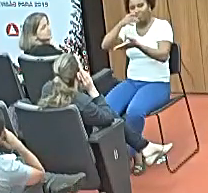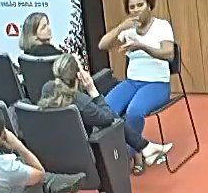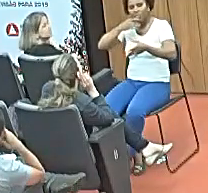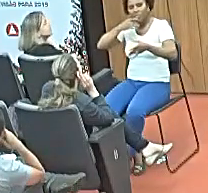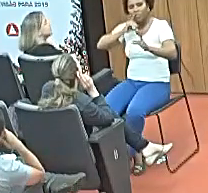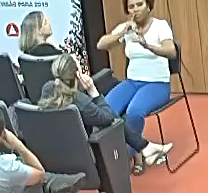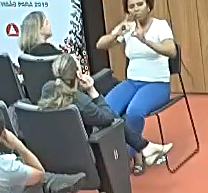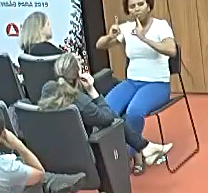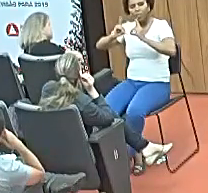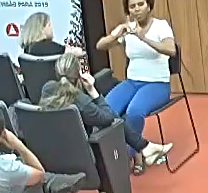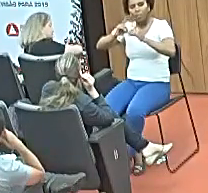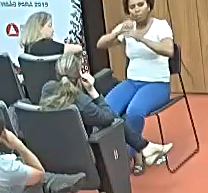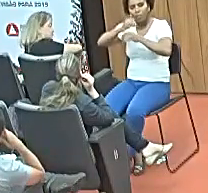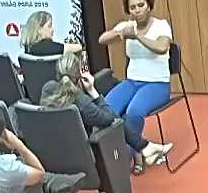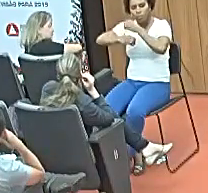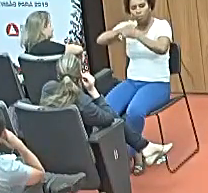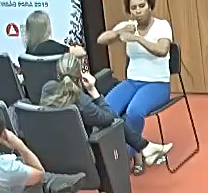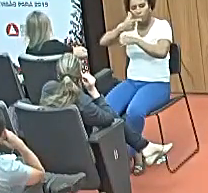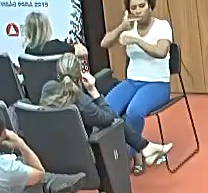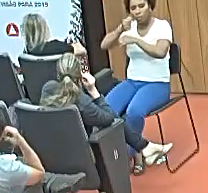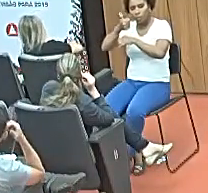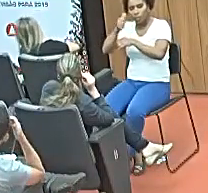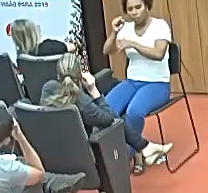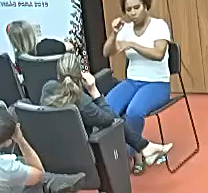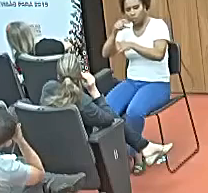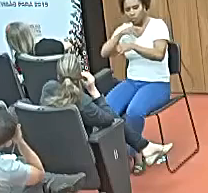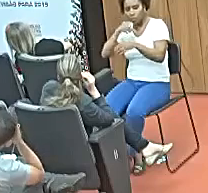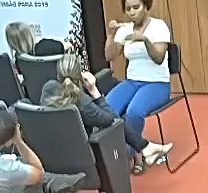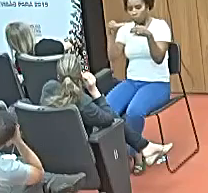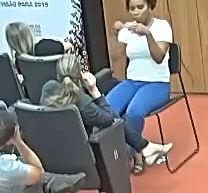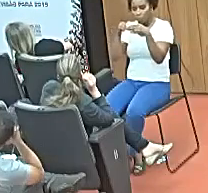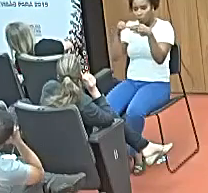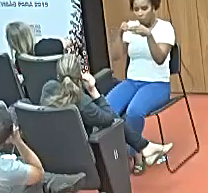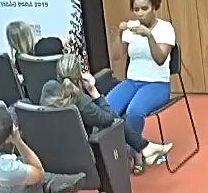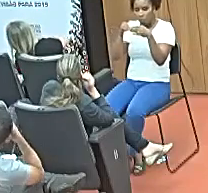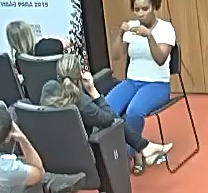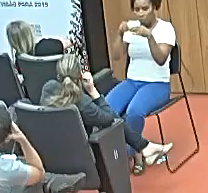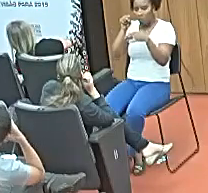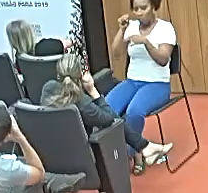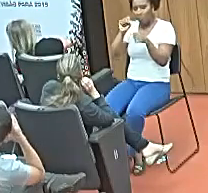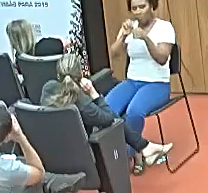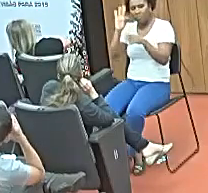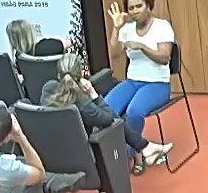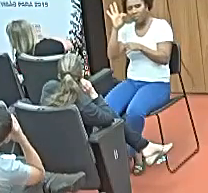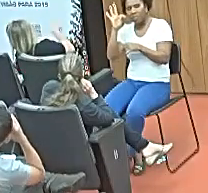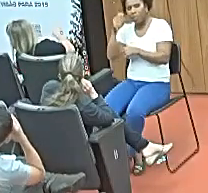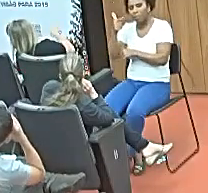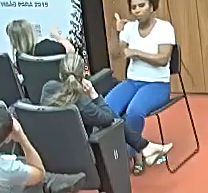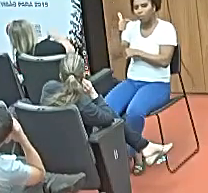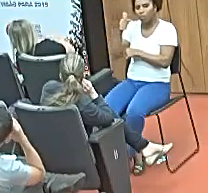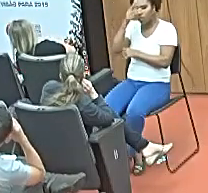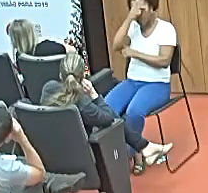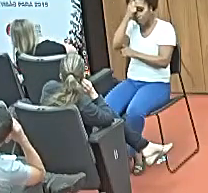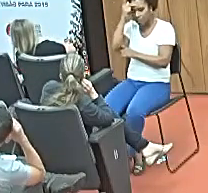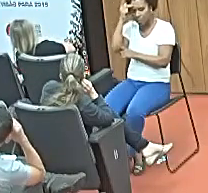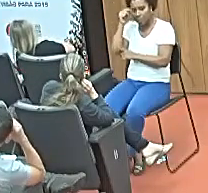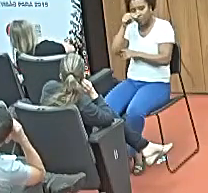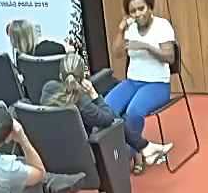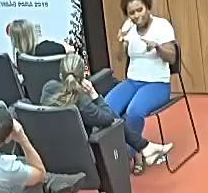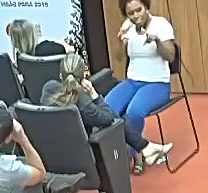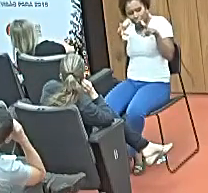o grupo de trabalho foi composto por 12 pessoas identificou duas áreas de interesse